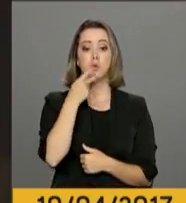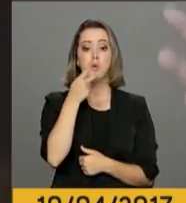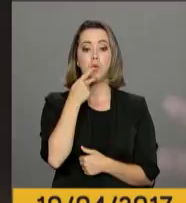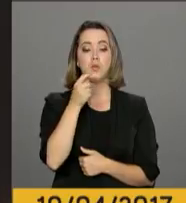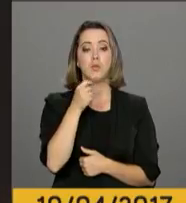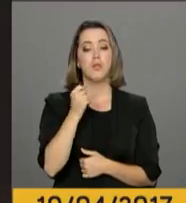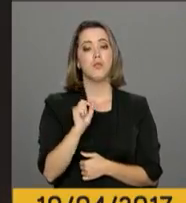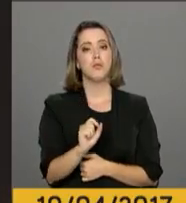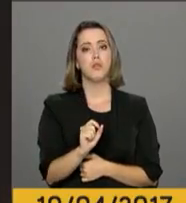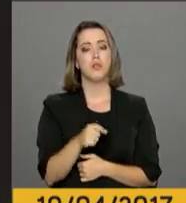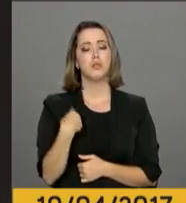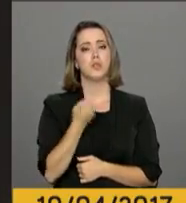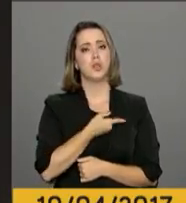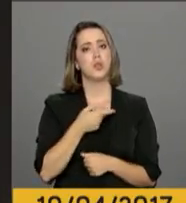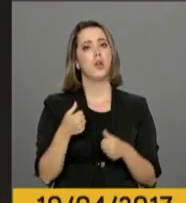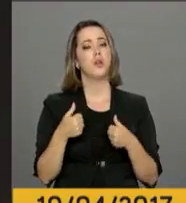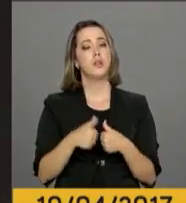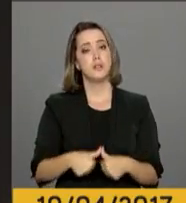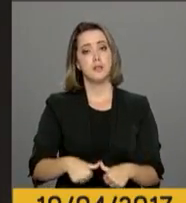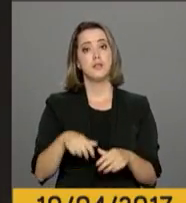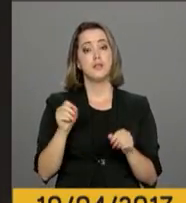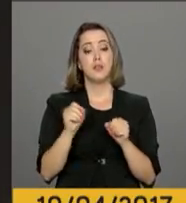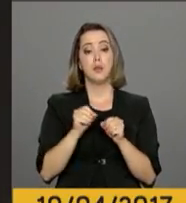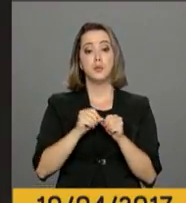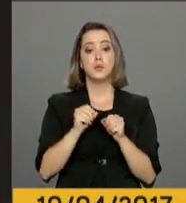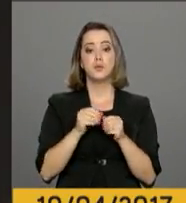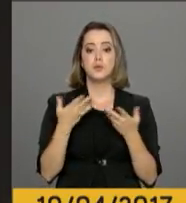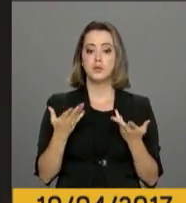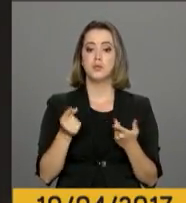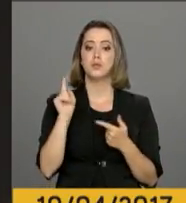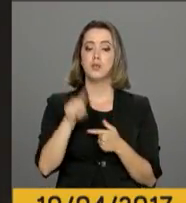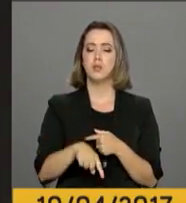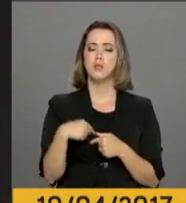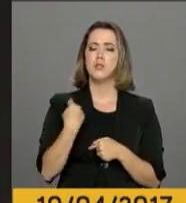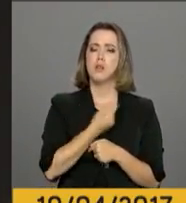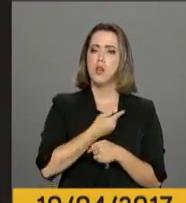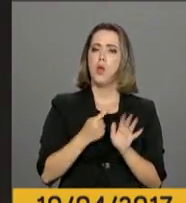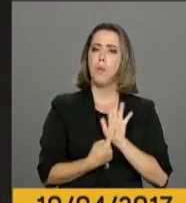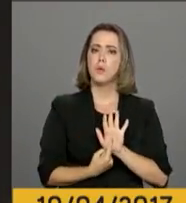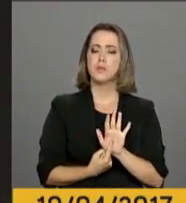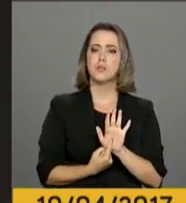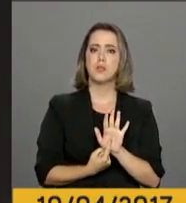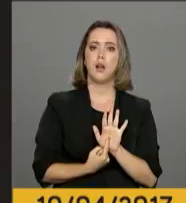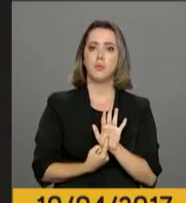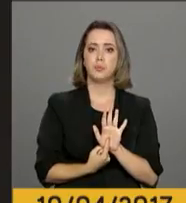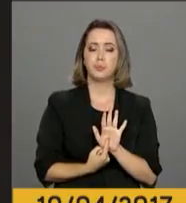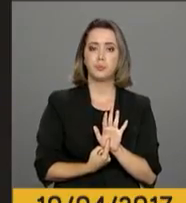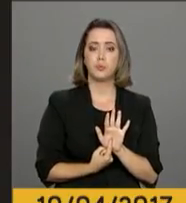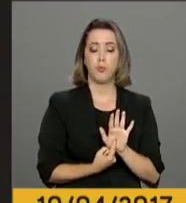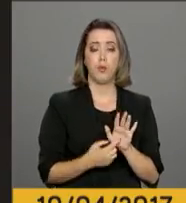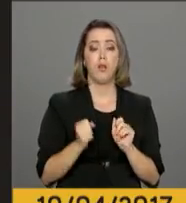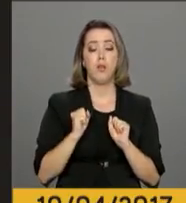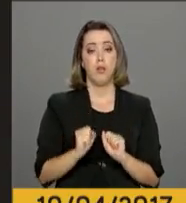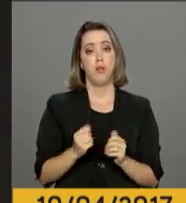pouco daquilo que nós estamos fazendo. E ao dizer o que estamos fazendo, eu costumo